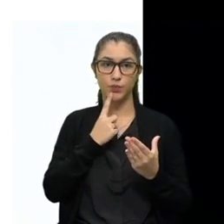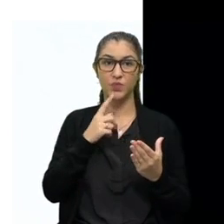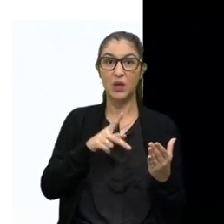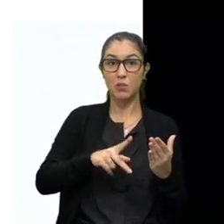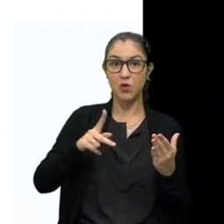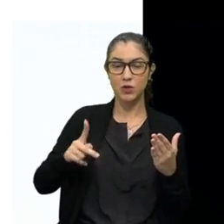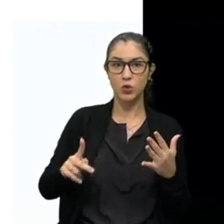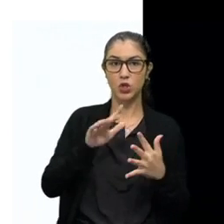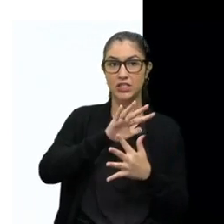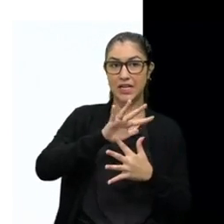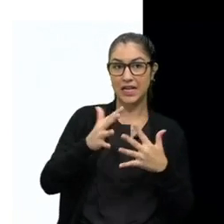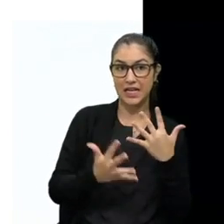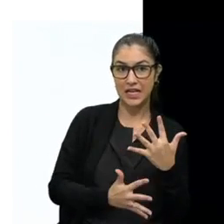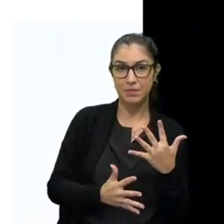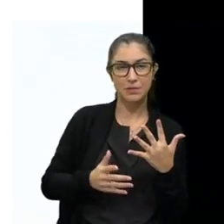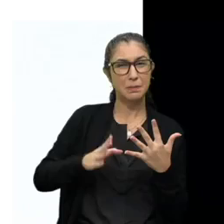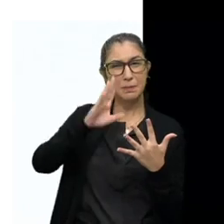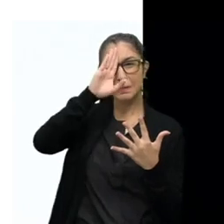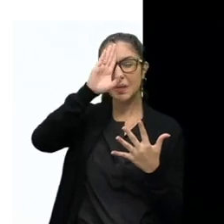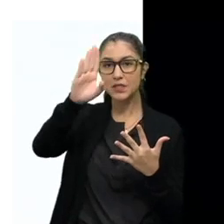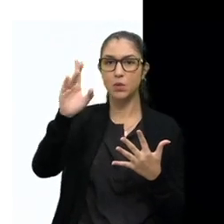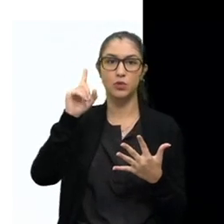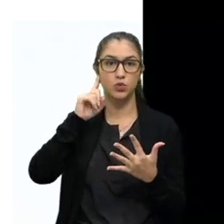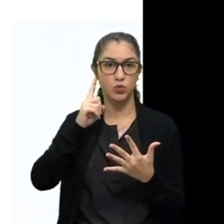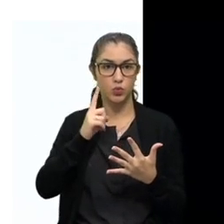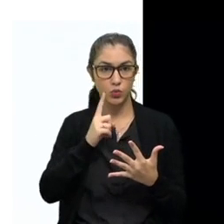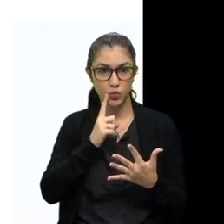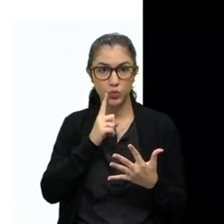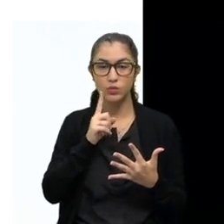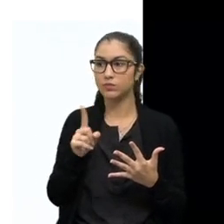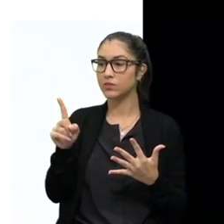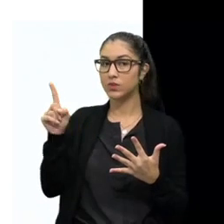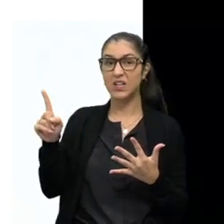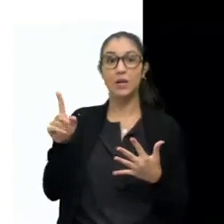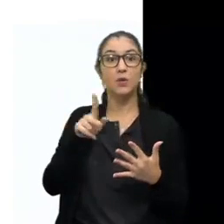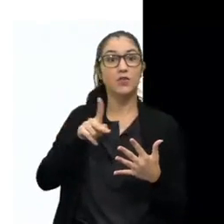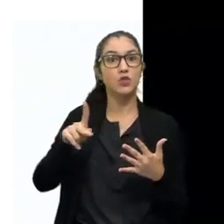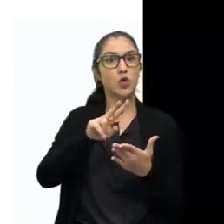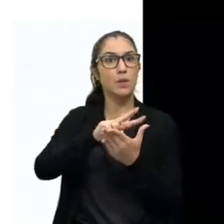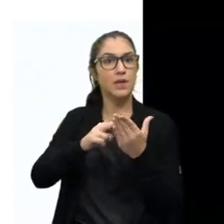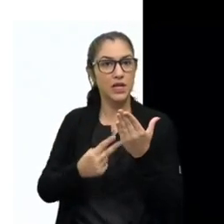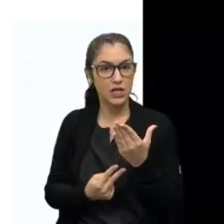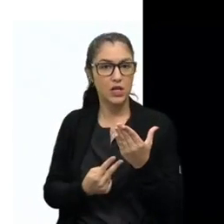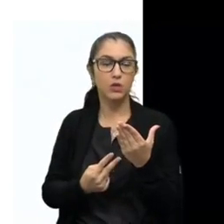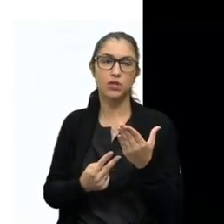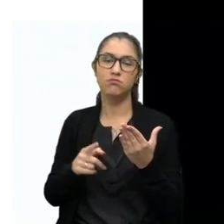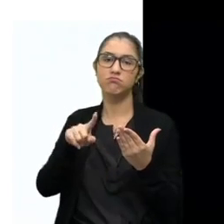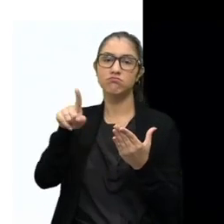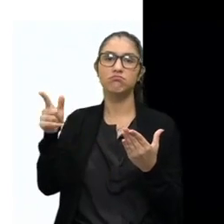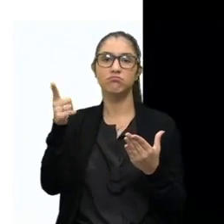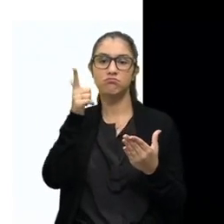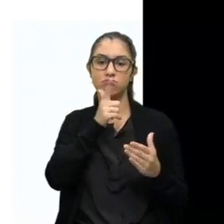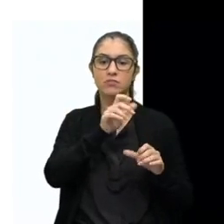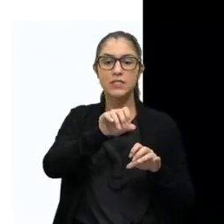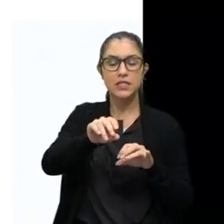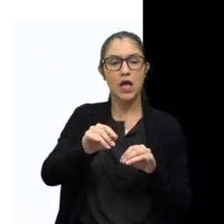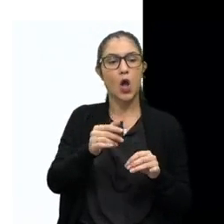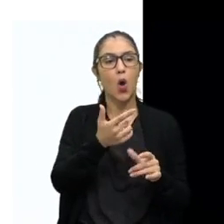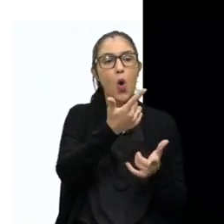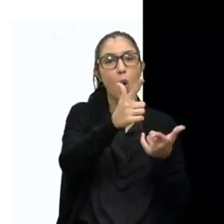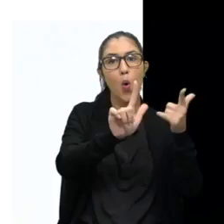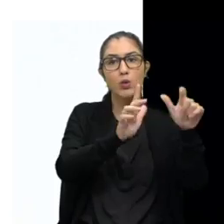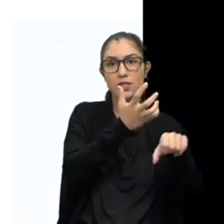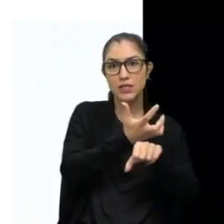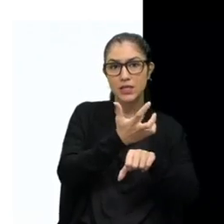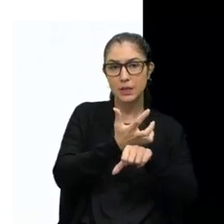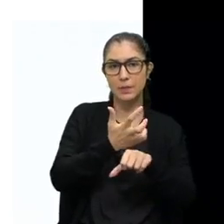Professores de Libras, prioritariamente surdos, e professores bilíngues que irão ministrar as demais disciplinas